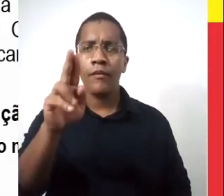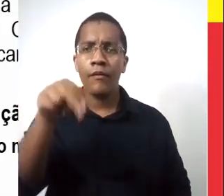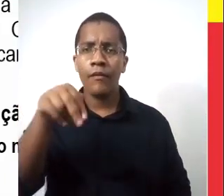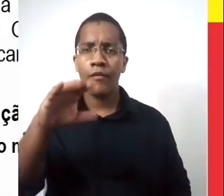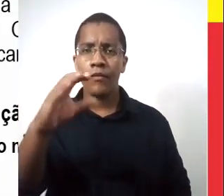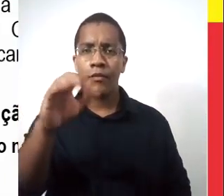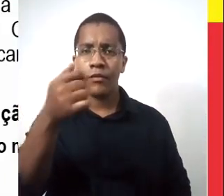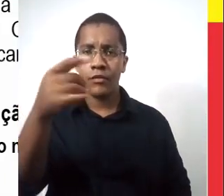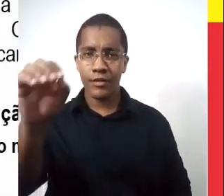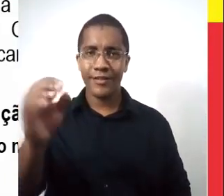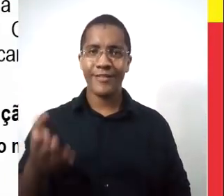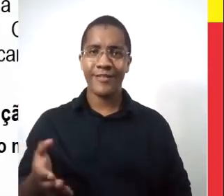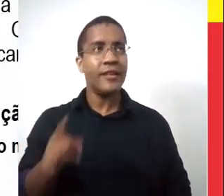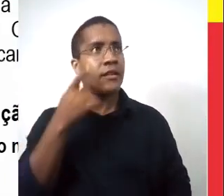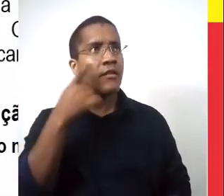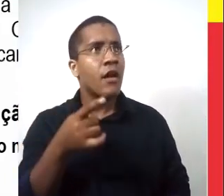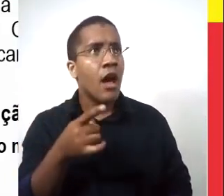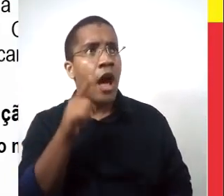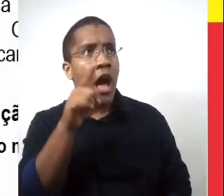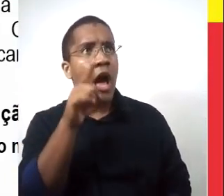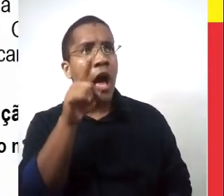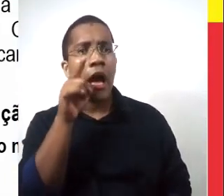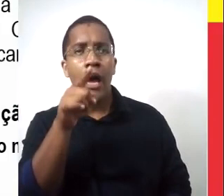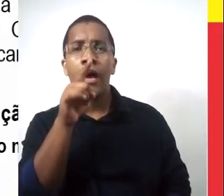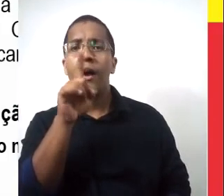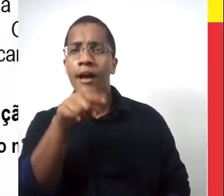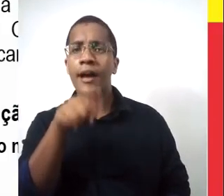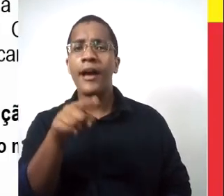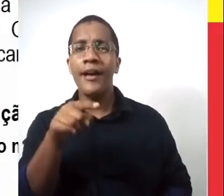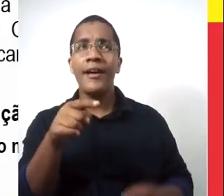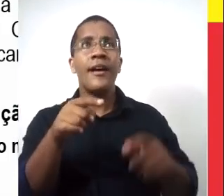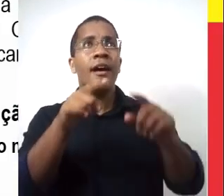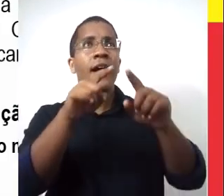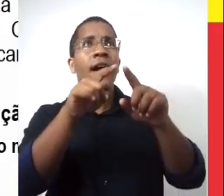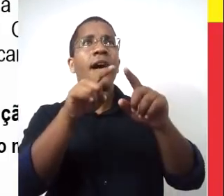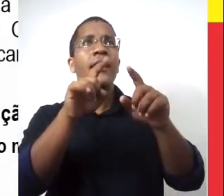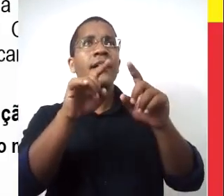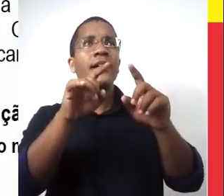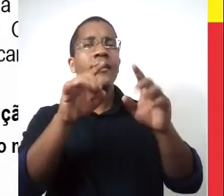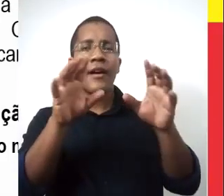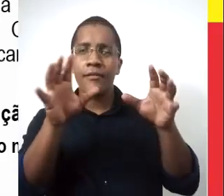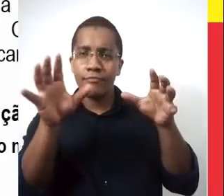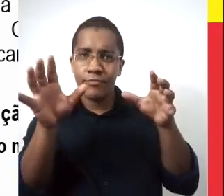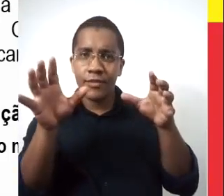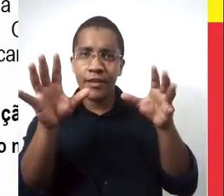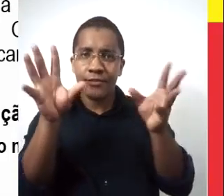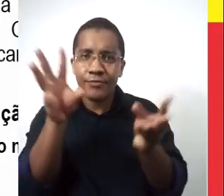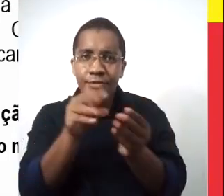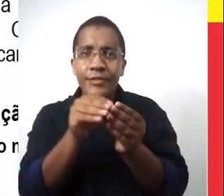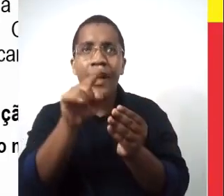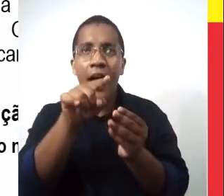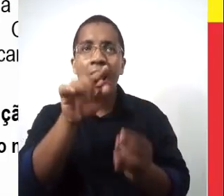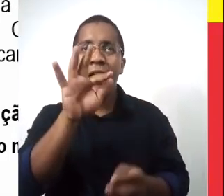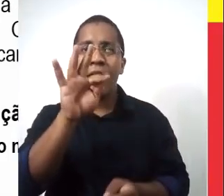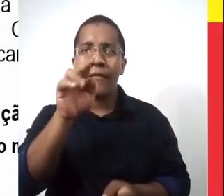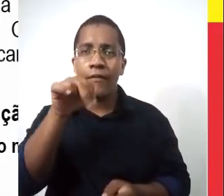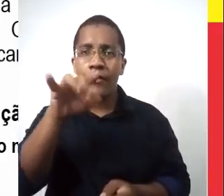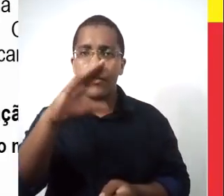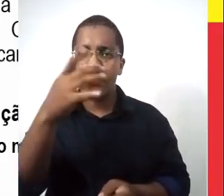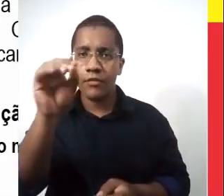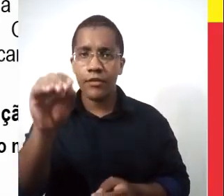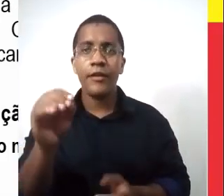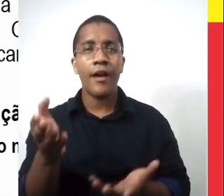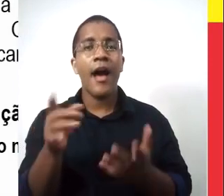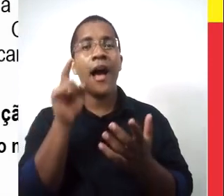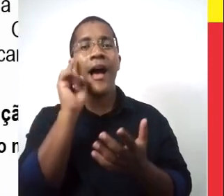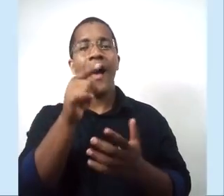esse princípio que a gente está olhando é a construção da função, que diz o seguinte: uma representação numérica de